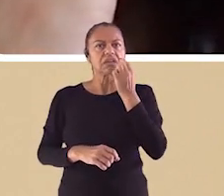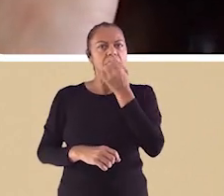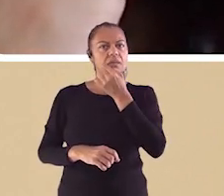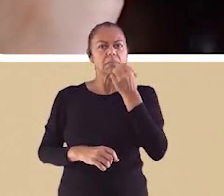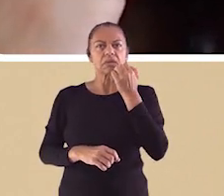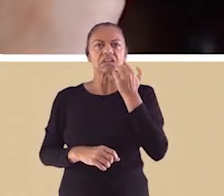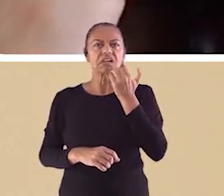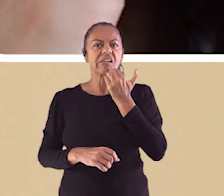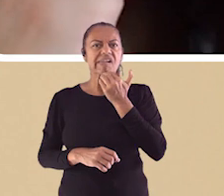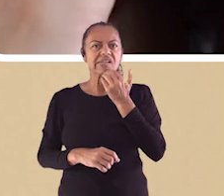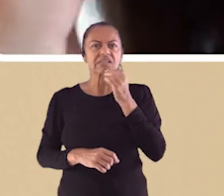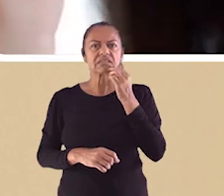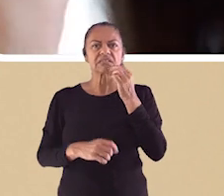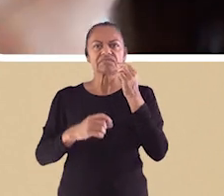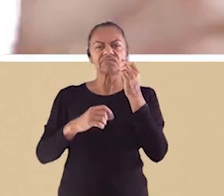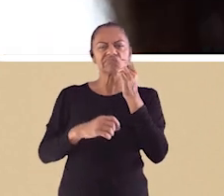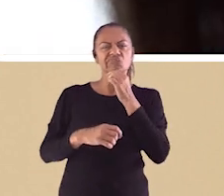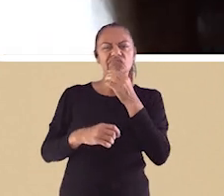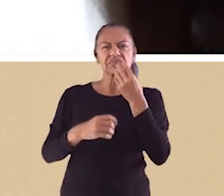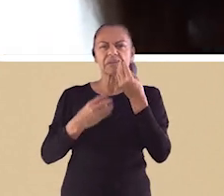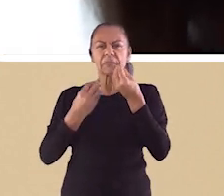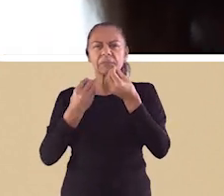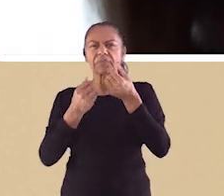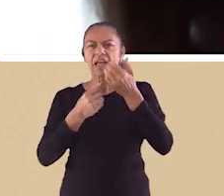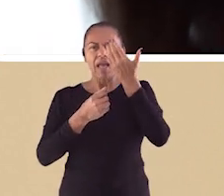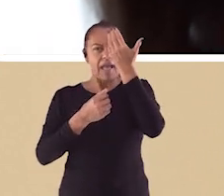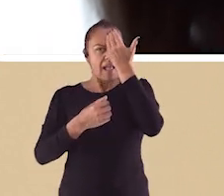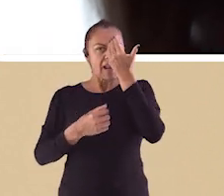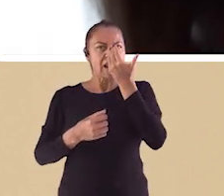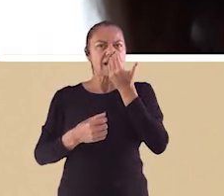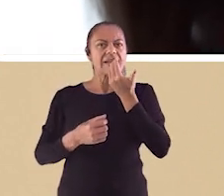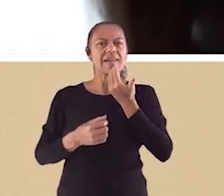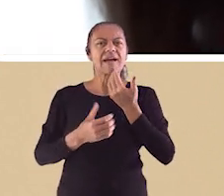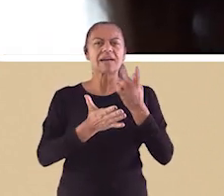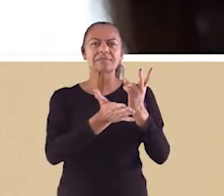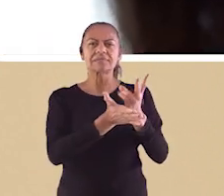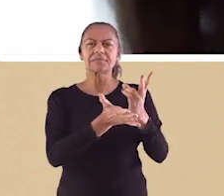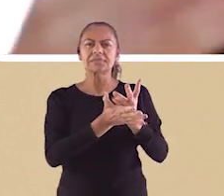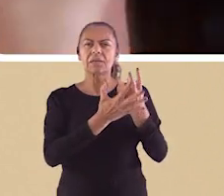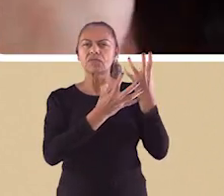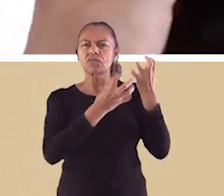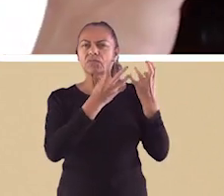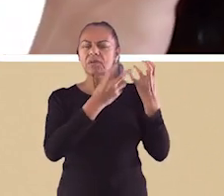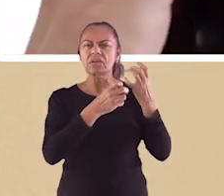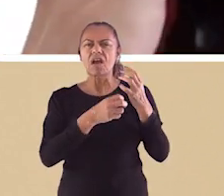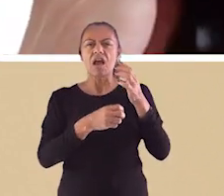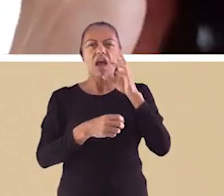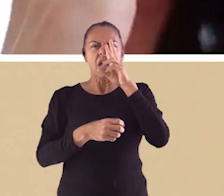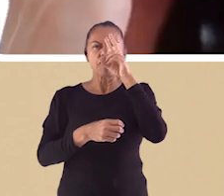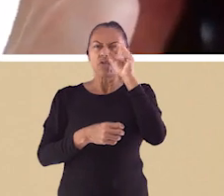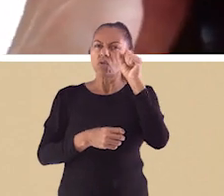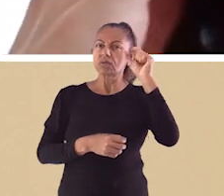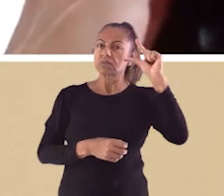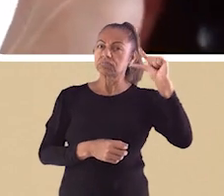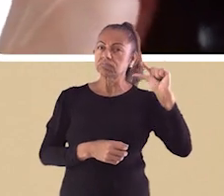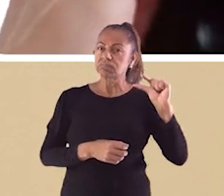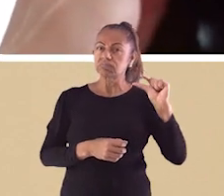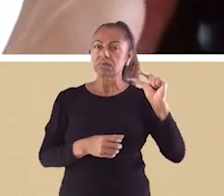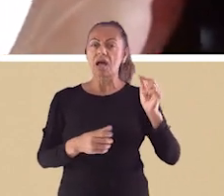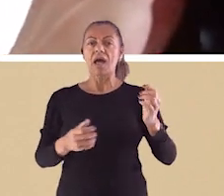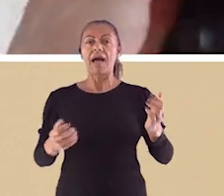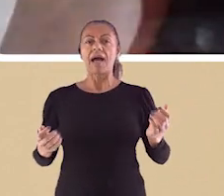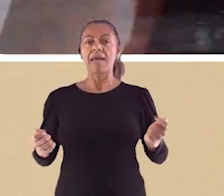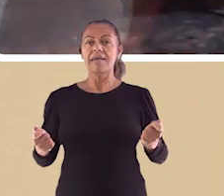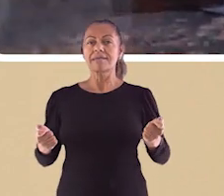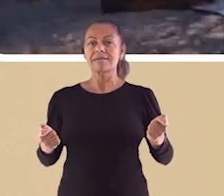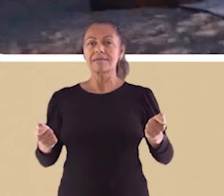ou perder a sensibilidade de um dos lados do corpo, ou ficar com a boca mais torta. A pessoa pode ter formigamento sempre do